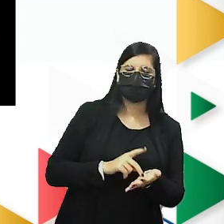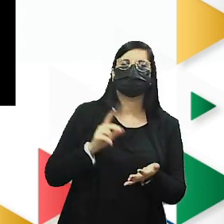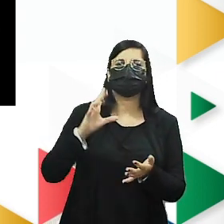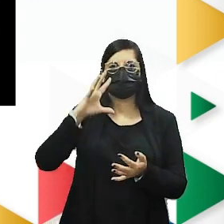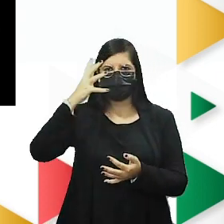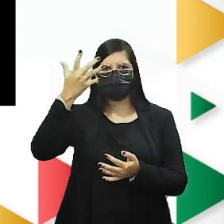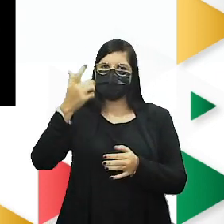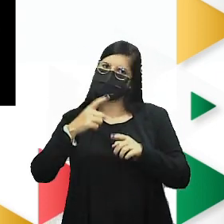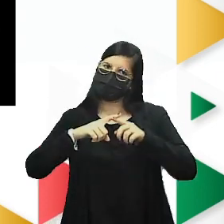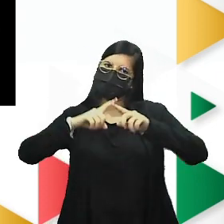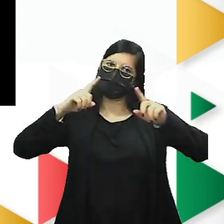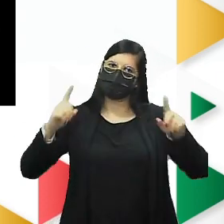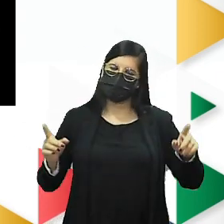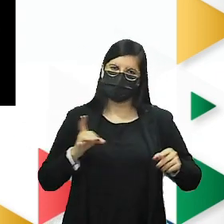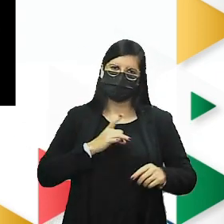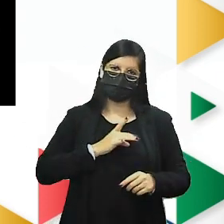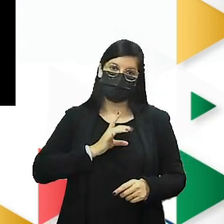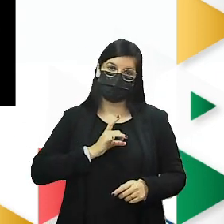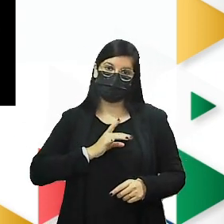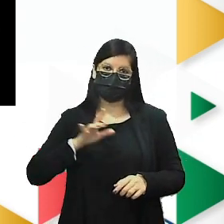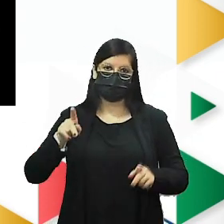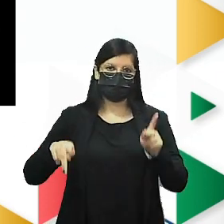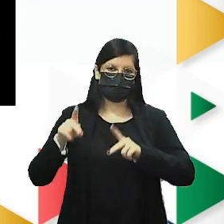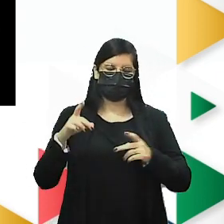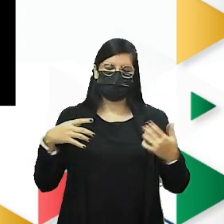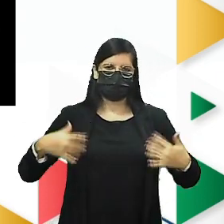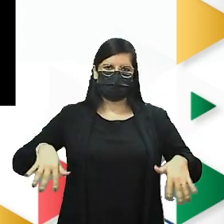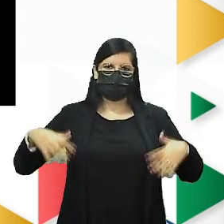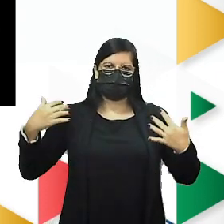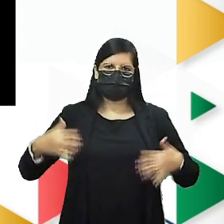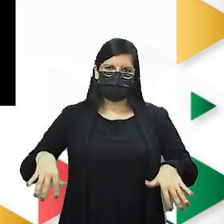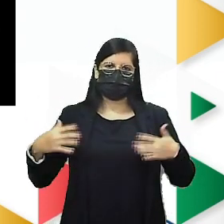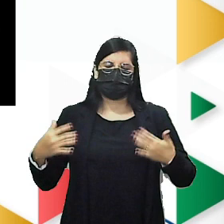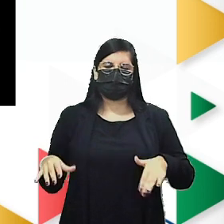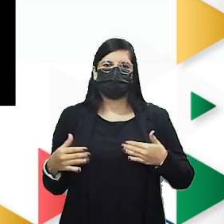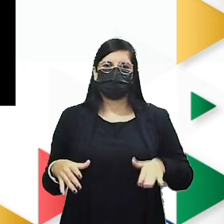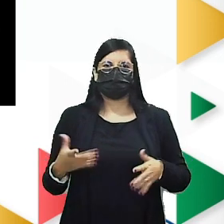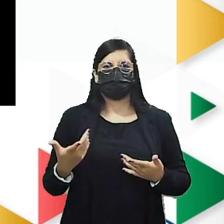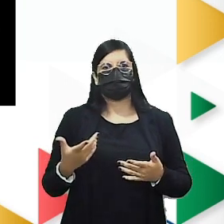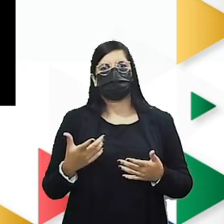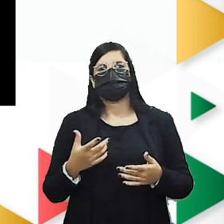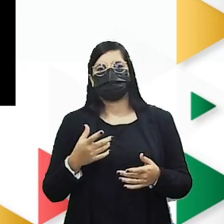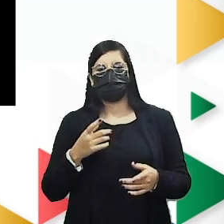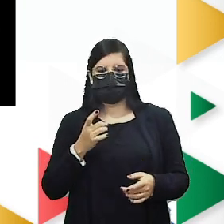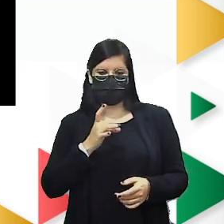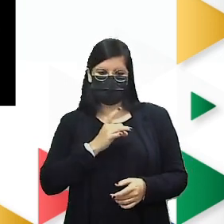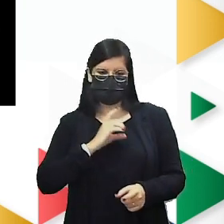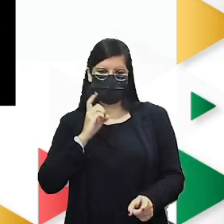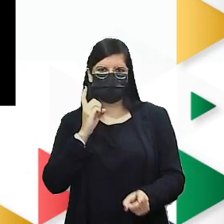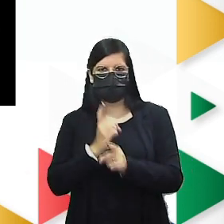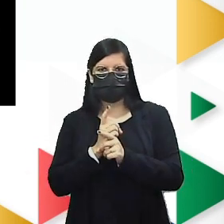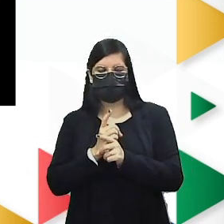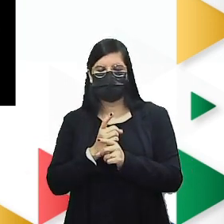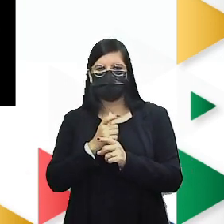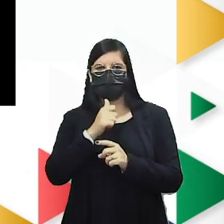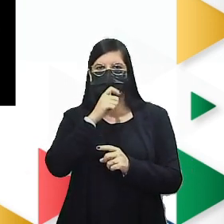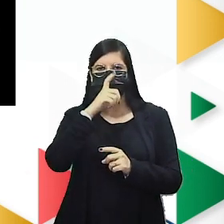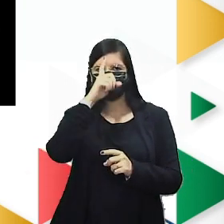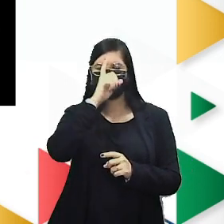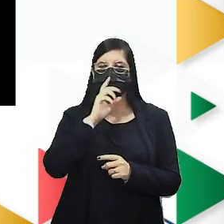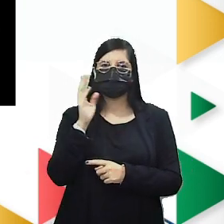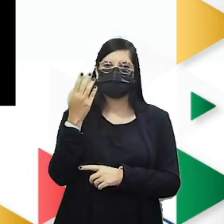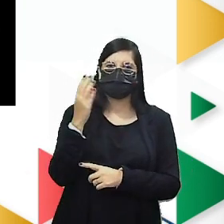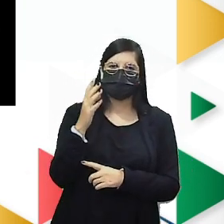aconteceu. Ou então é um medo que as pessoas têm, por exemplo, o medo, por exemplo, de encontrar... A loura do banheiro não, mas assim, de